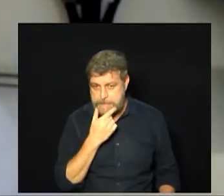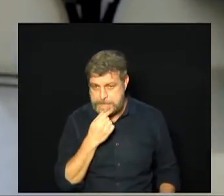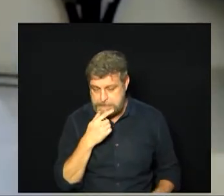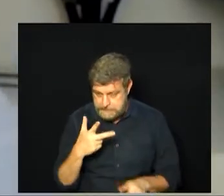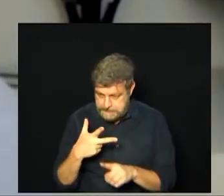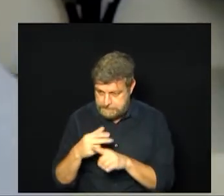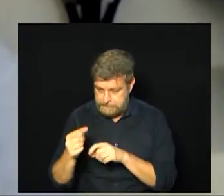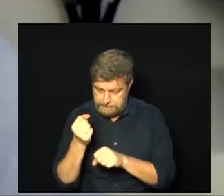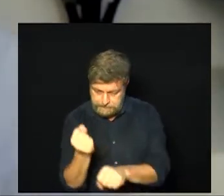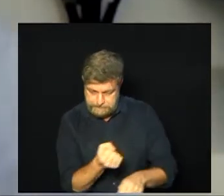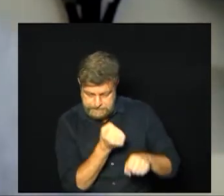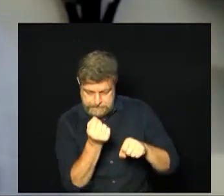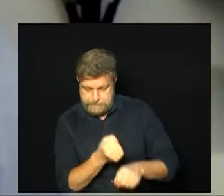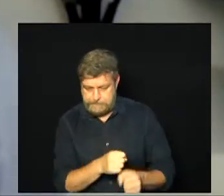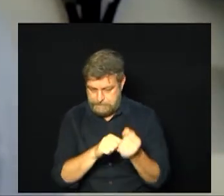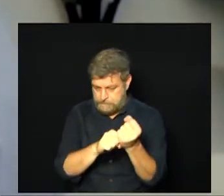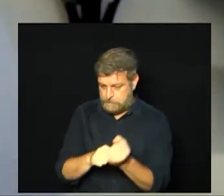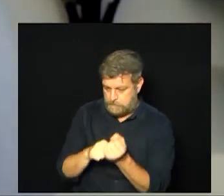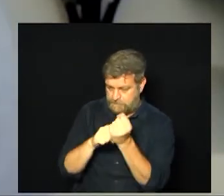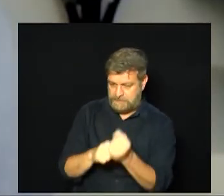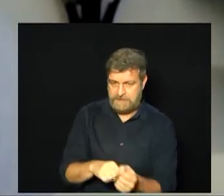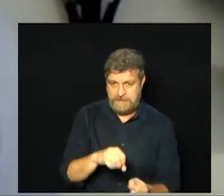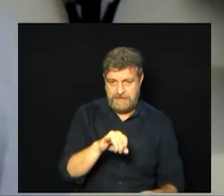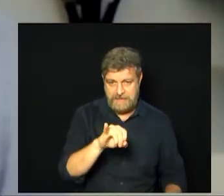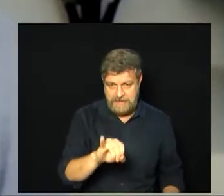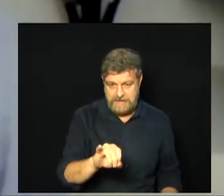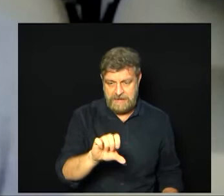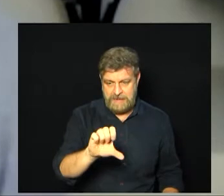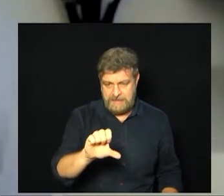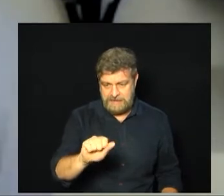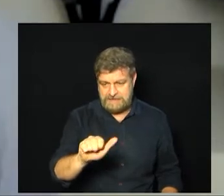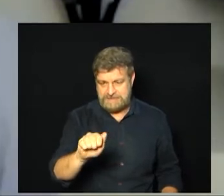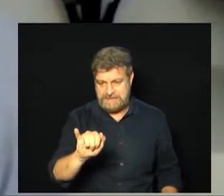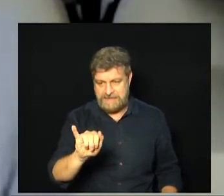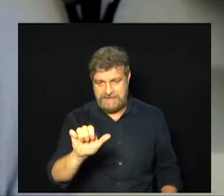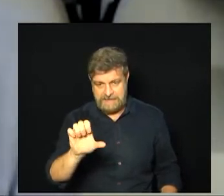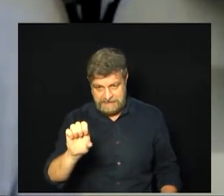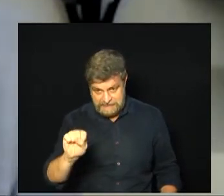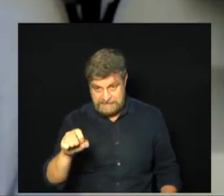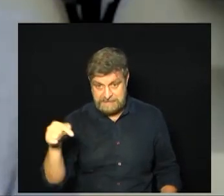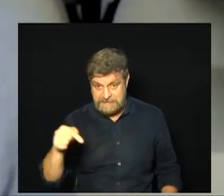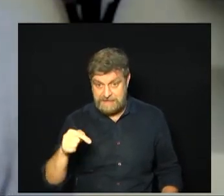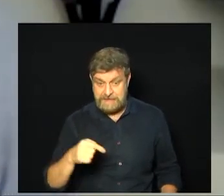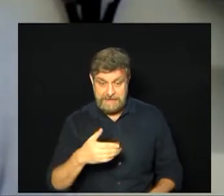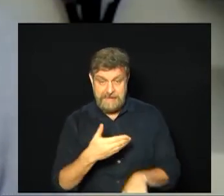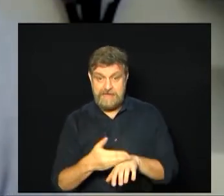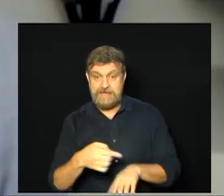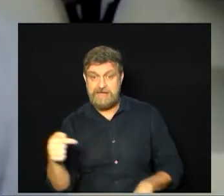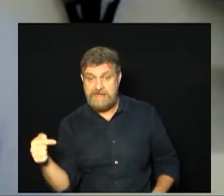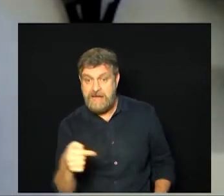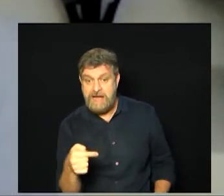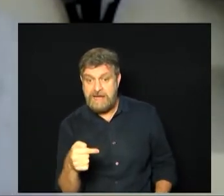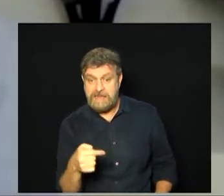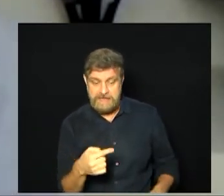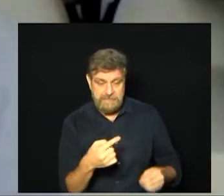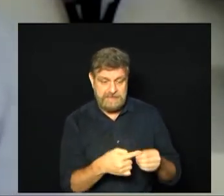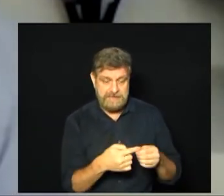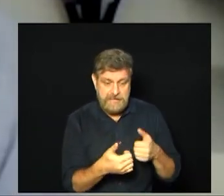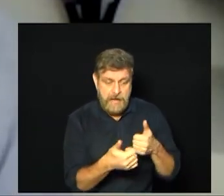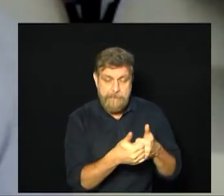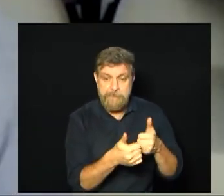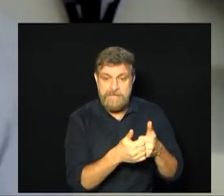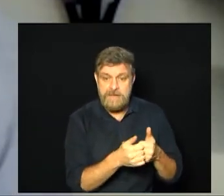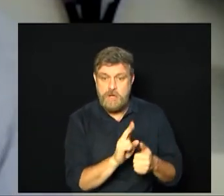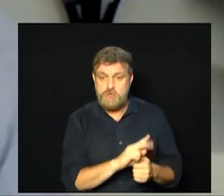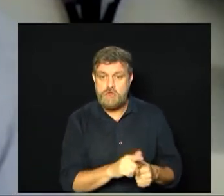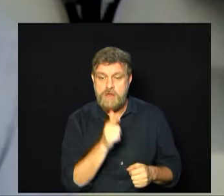grande medalhista olímpico aí, né, que ganhou mais da canoagem, ele treina aqui, na cidade vizinha, Lagoa Santa.